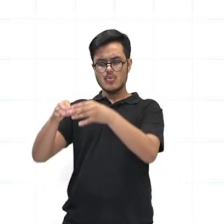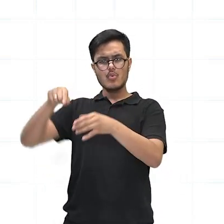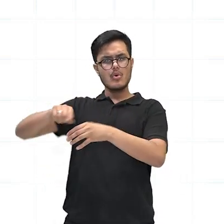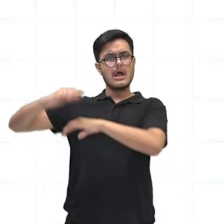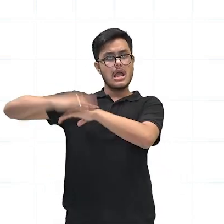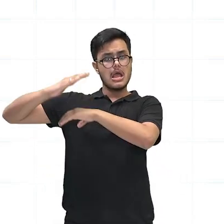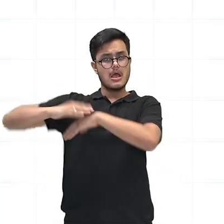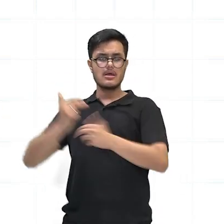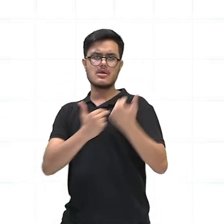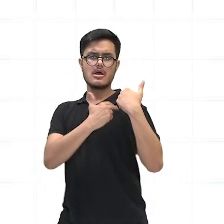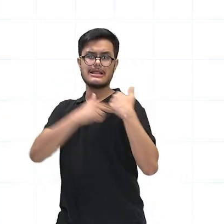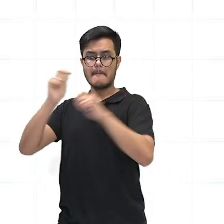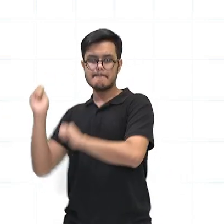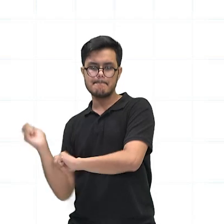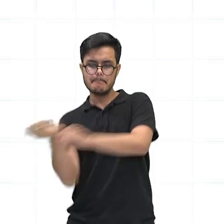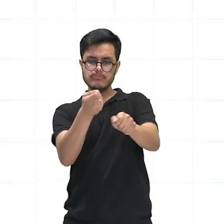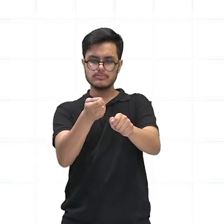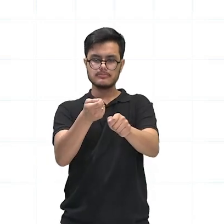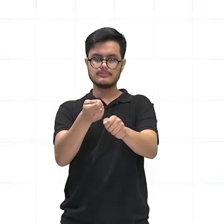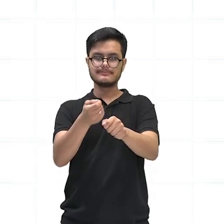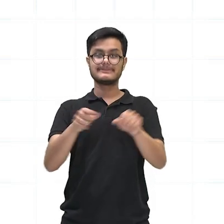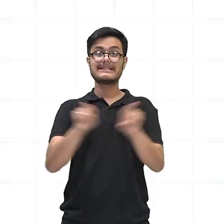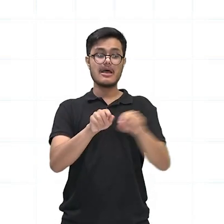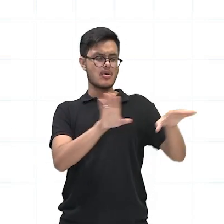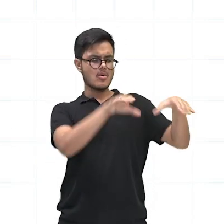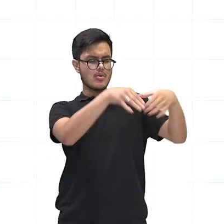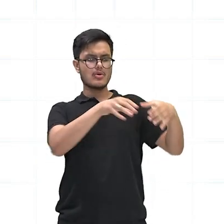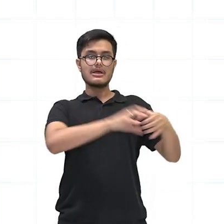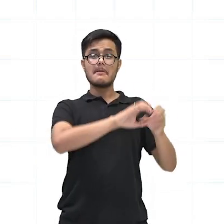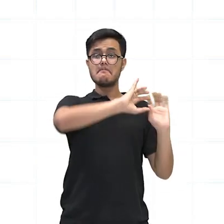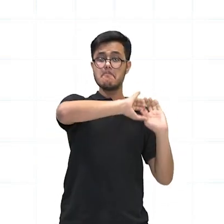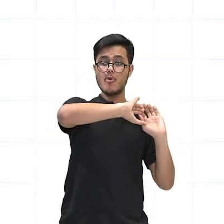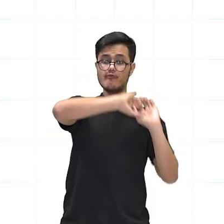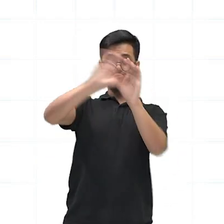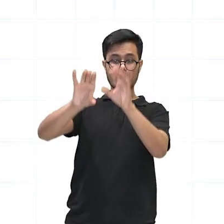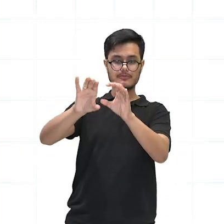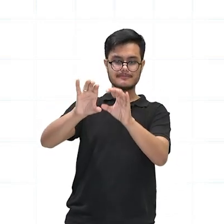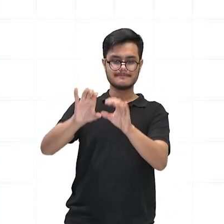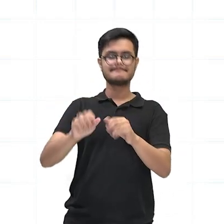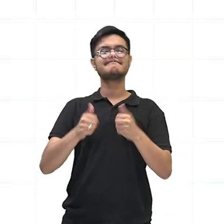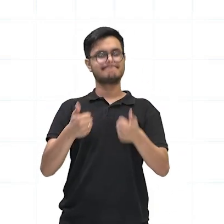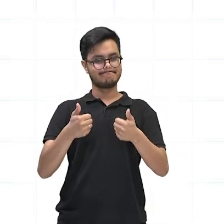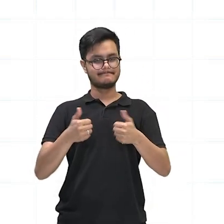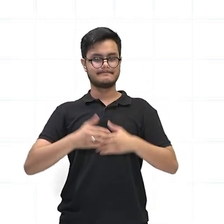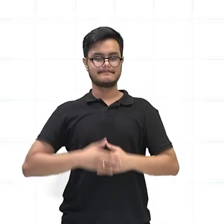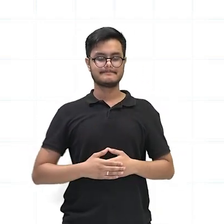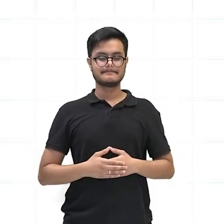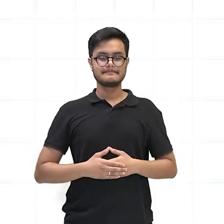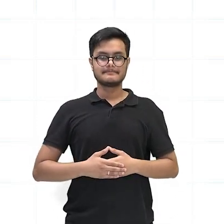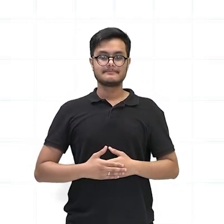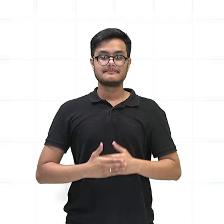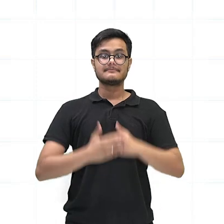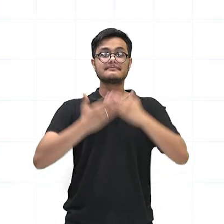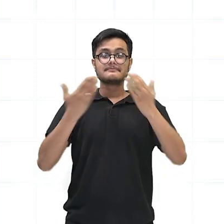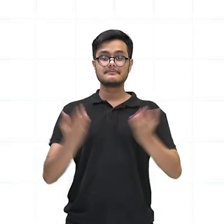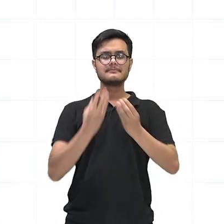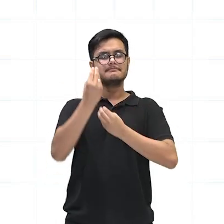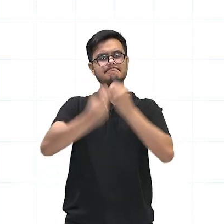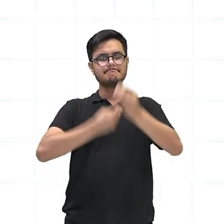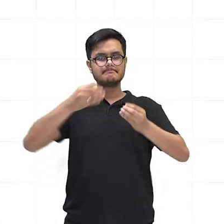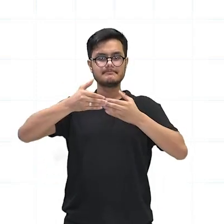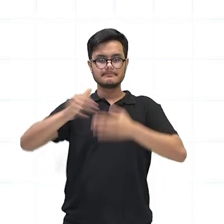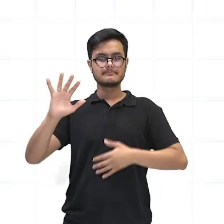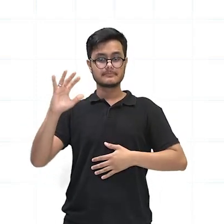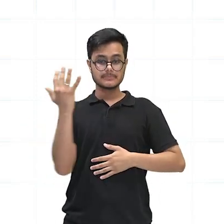como rebatedor e a outra como jogadores de campo. No decorrer do jogo,